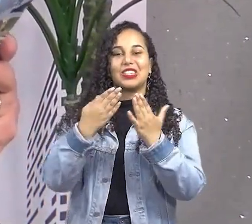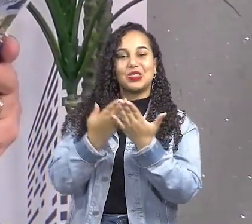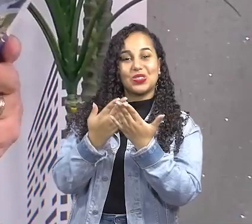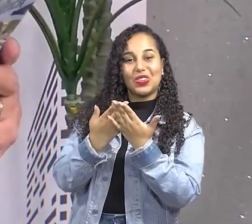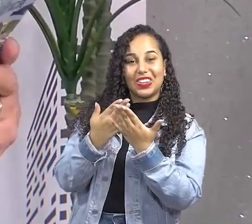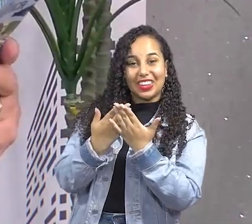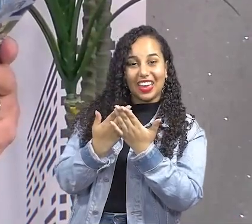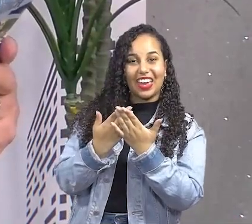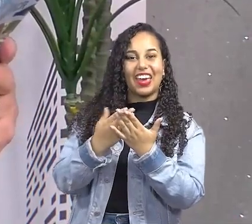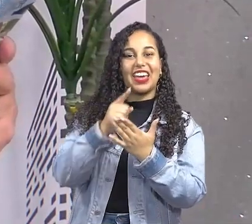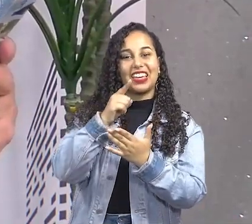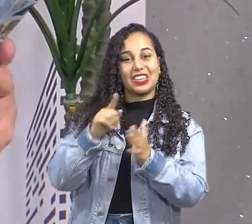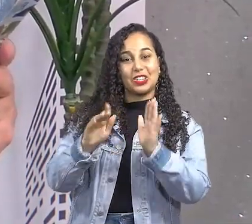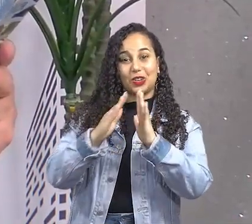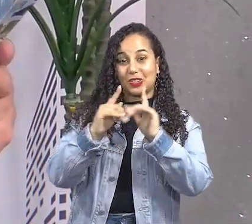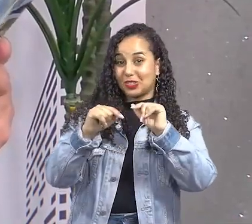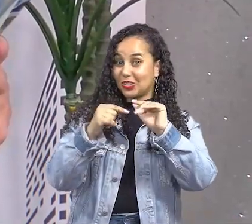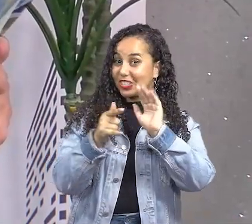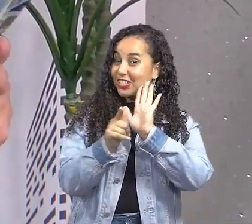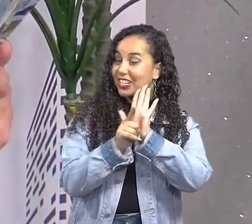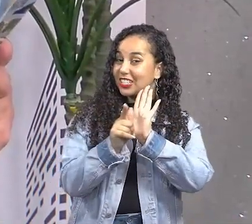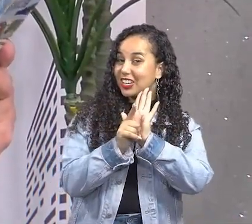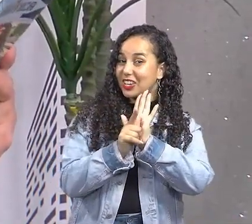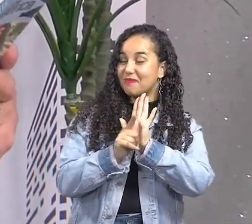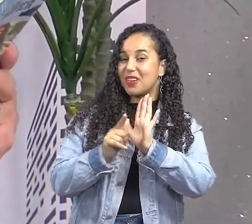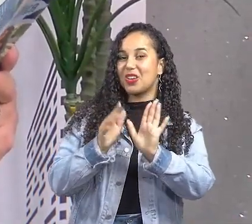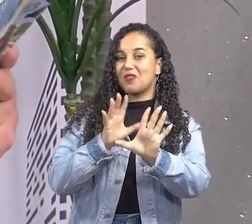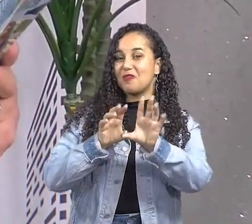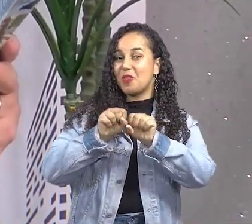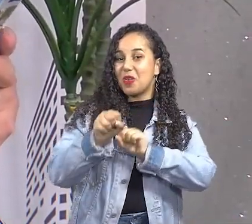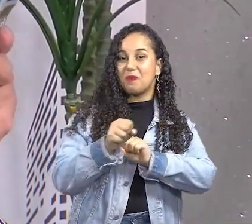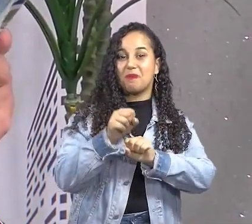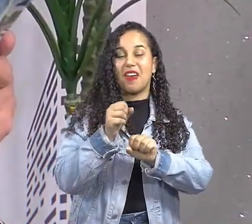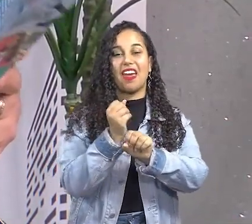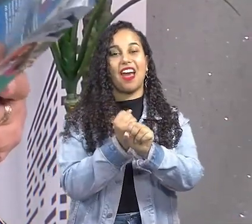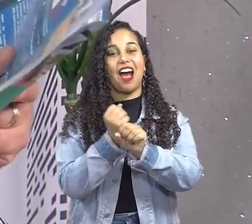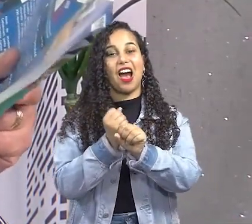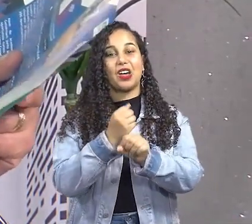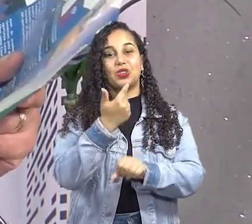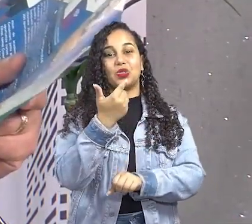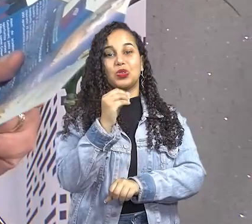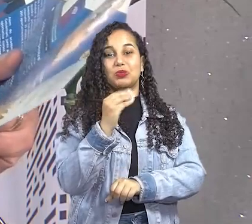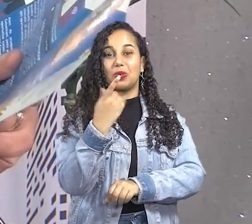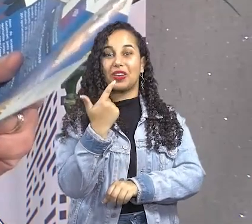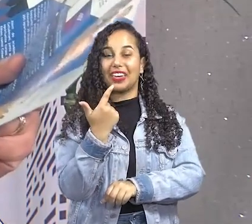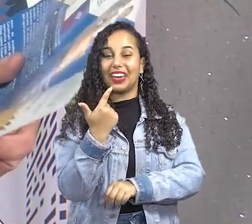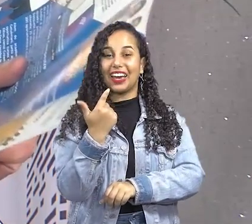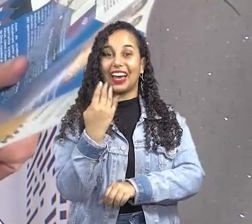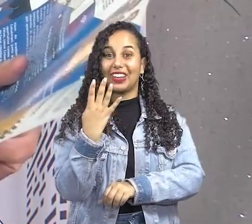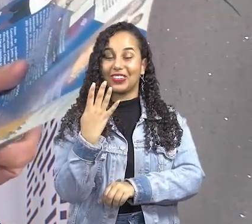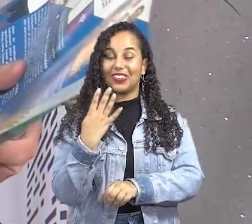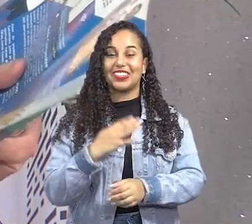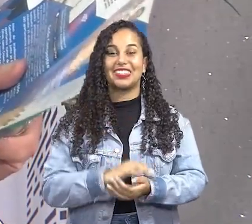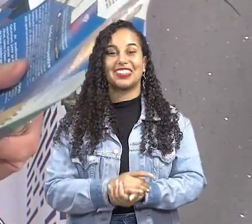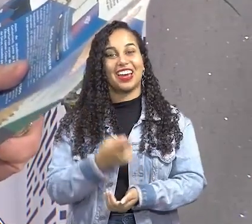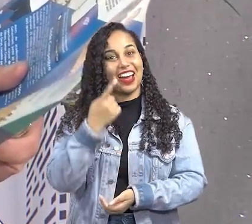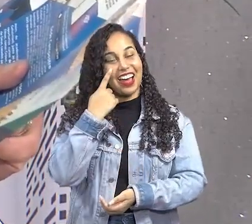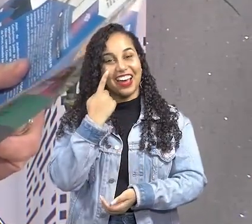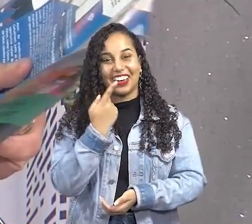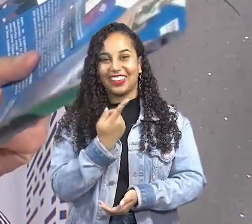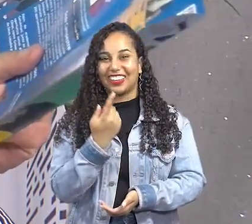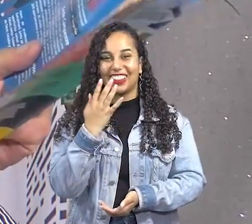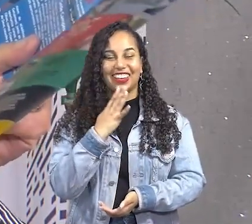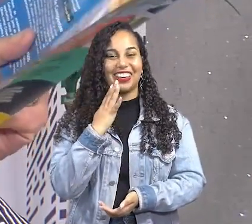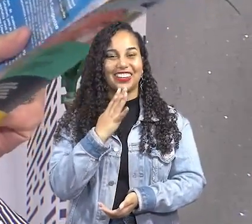Batista Getsemane durante o ensino médio. Me formei em 2014. Olha que legal. A Cindy Marie